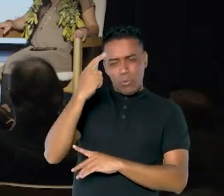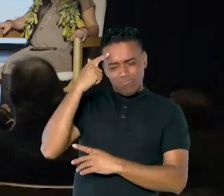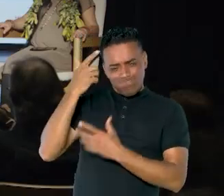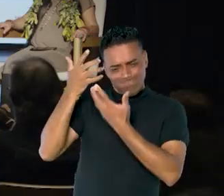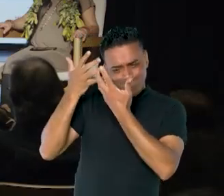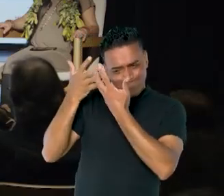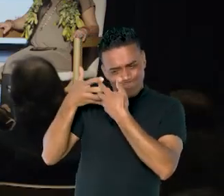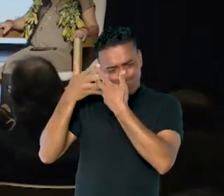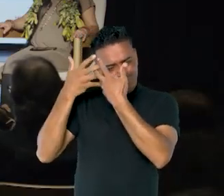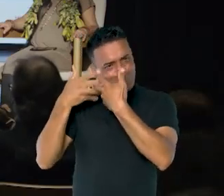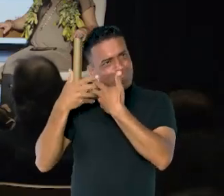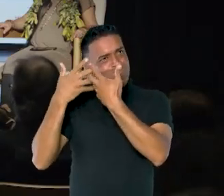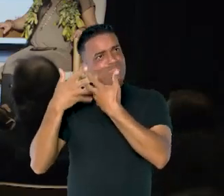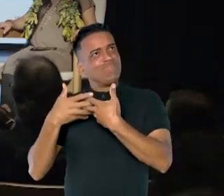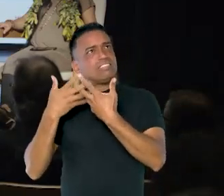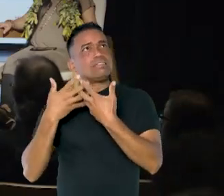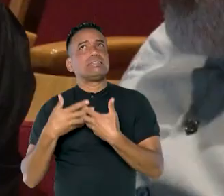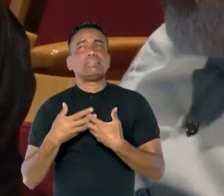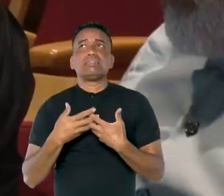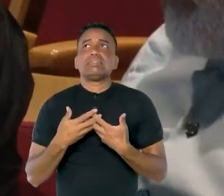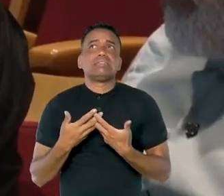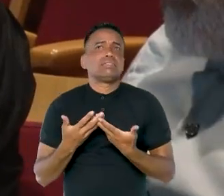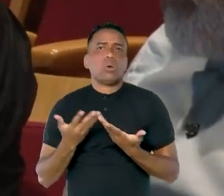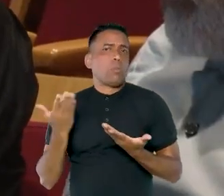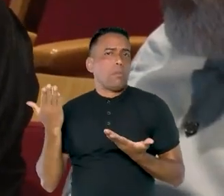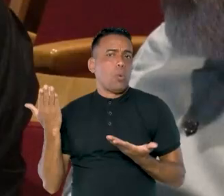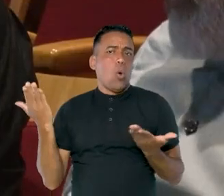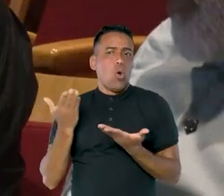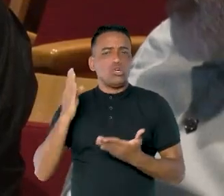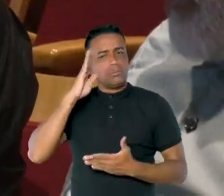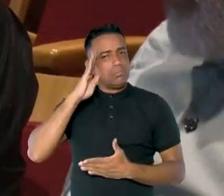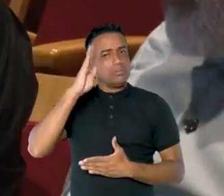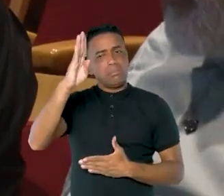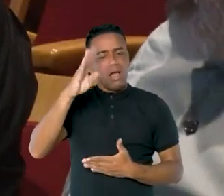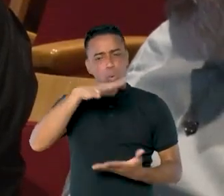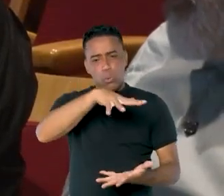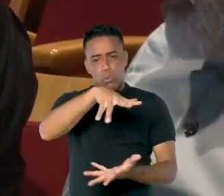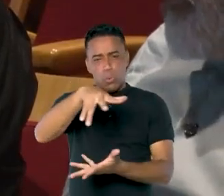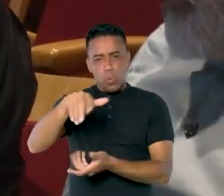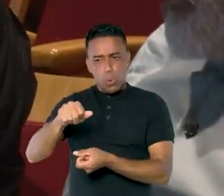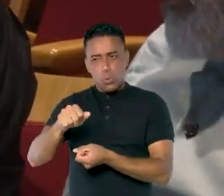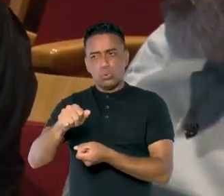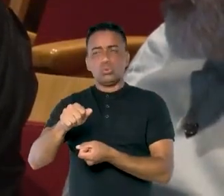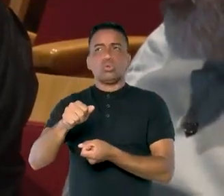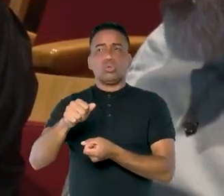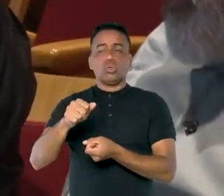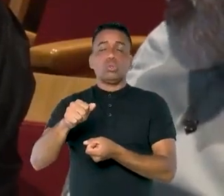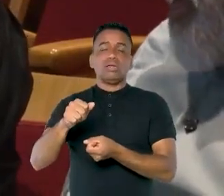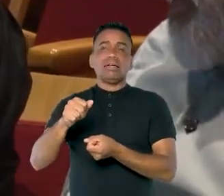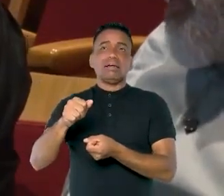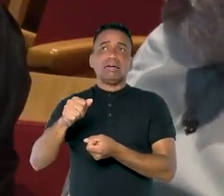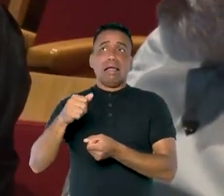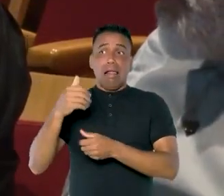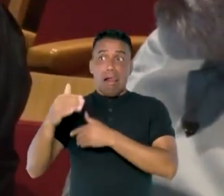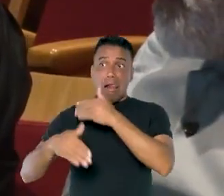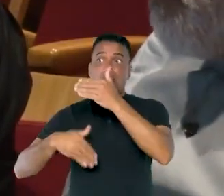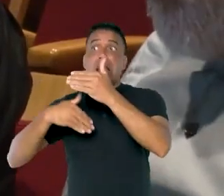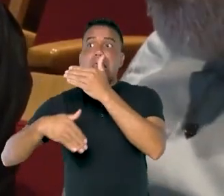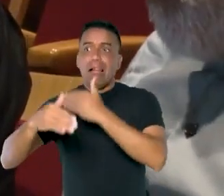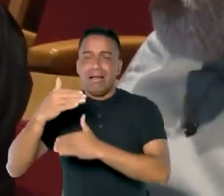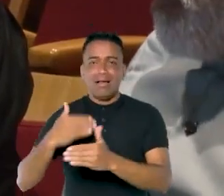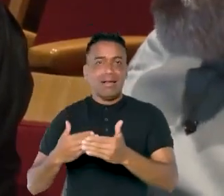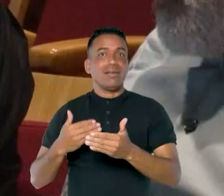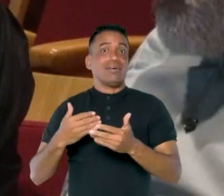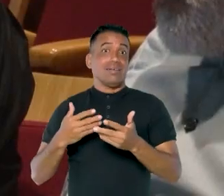a questão fundamental de hoje, nesse mundo em regressão, como diz o Gabeira, né? Que é